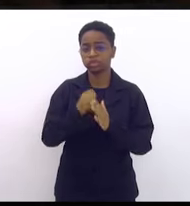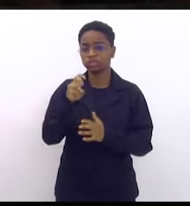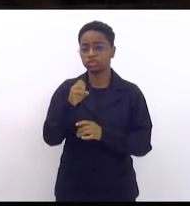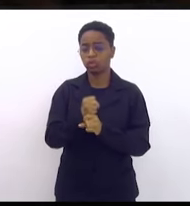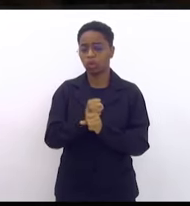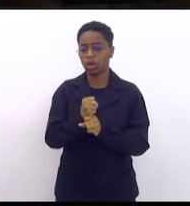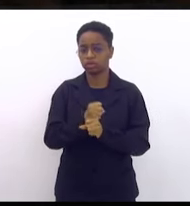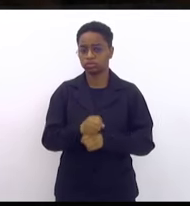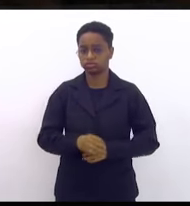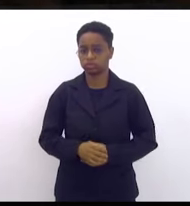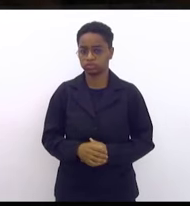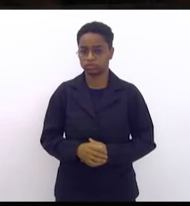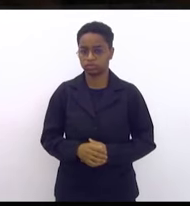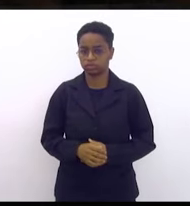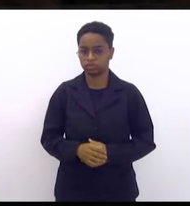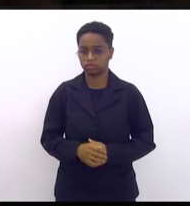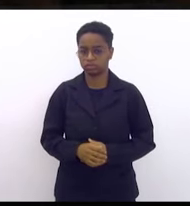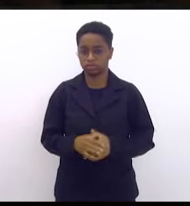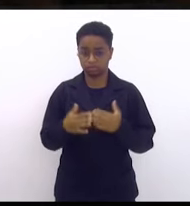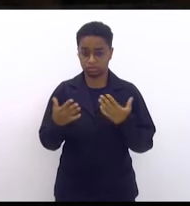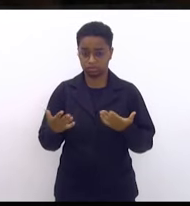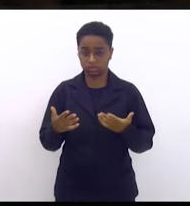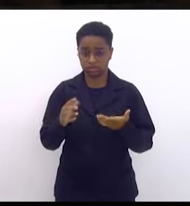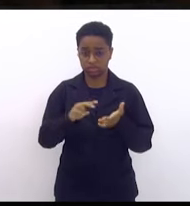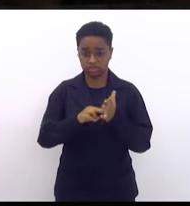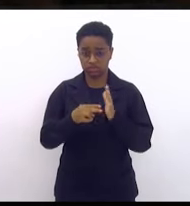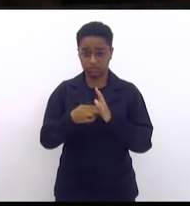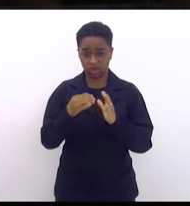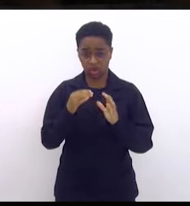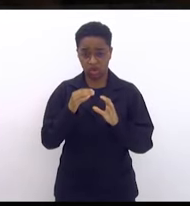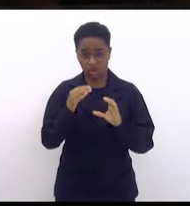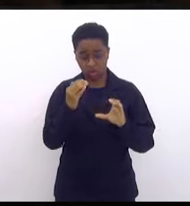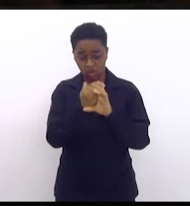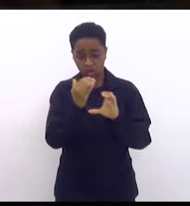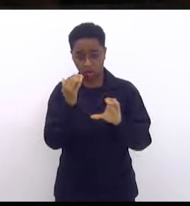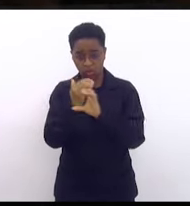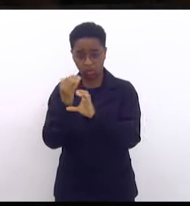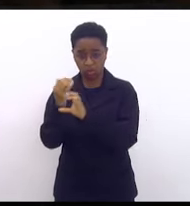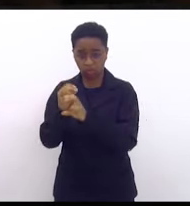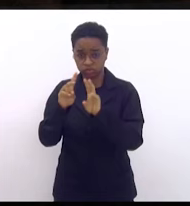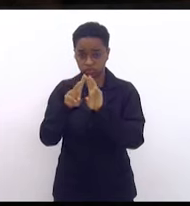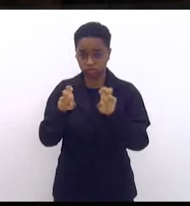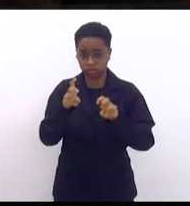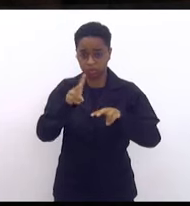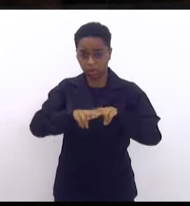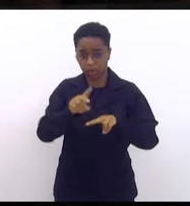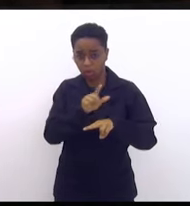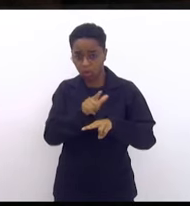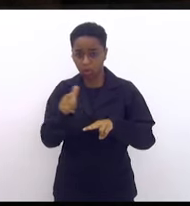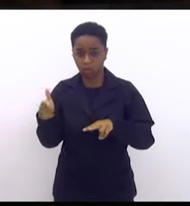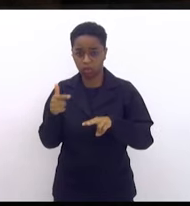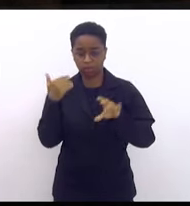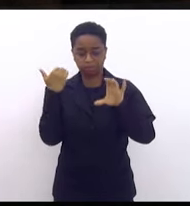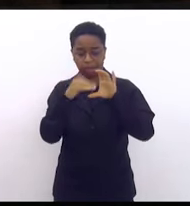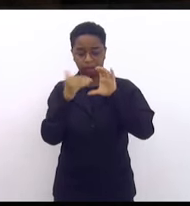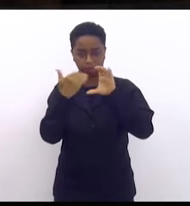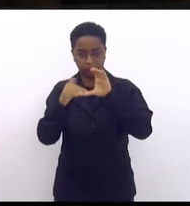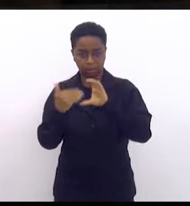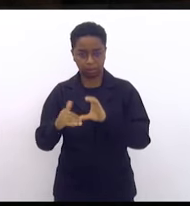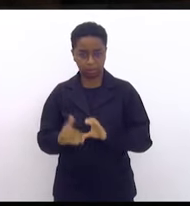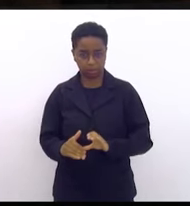5 anos? Então, senhor presidente, quer dizer que estão as comunicações de outras prisões que foram